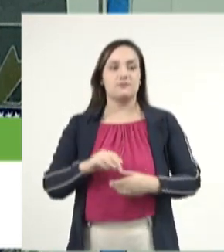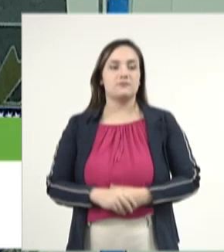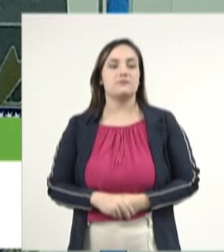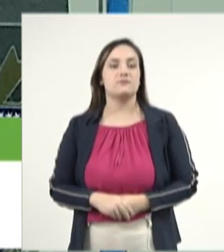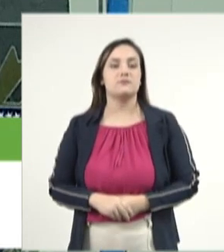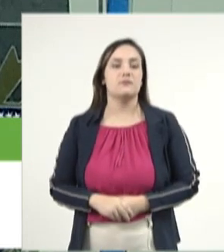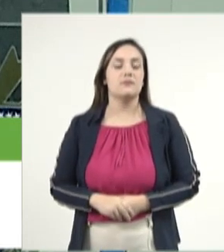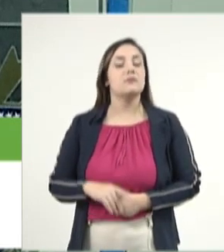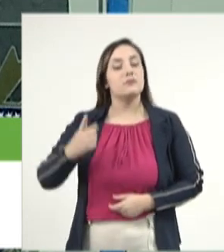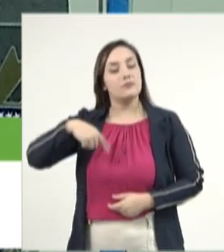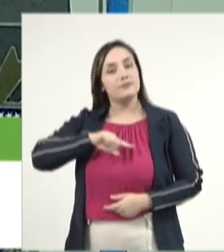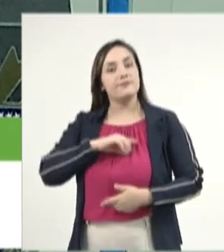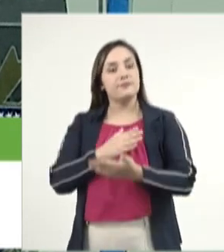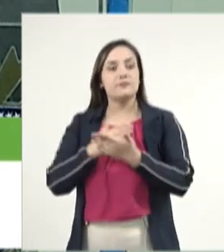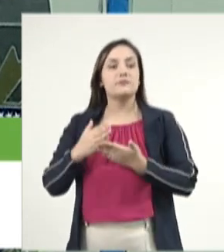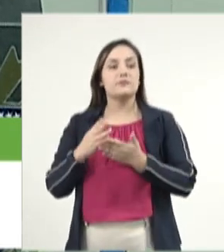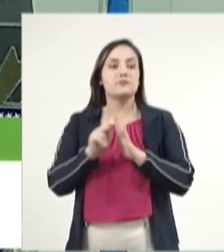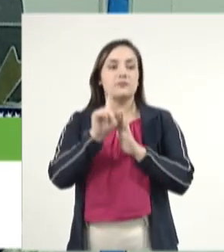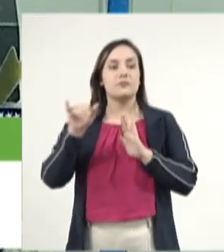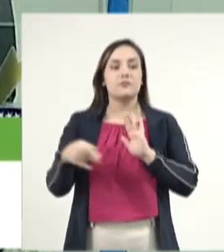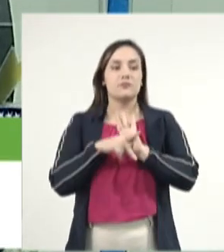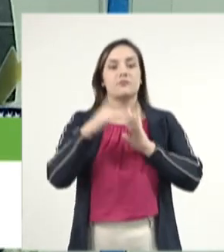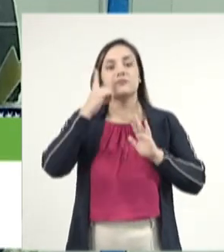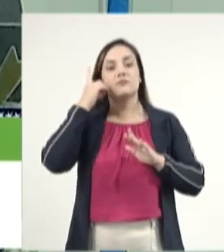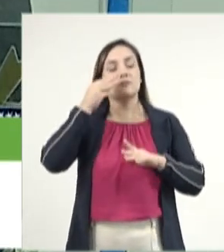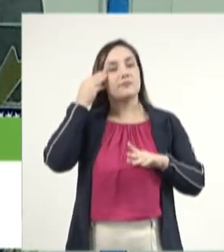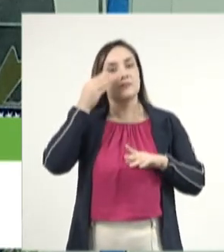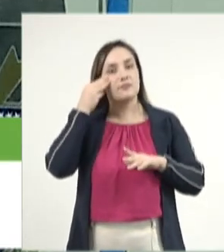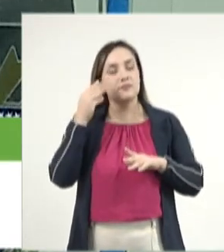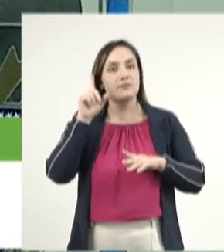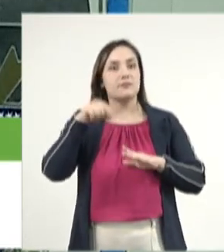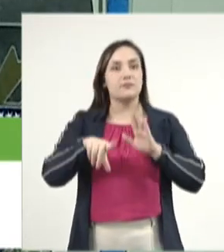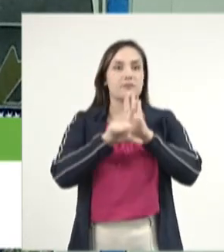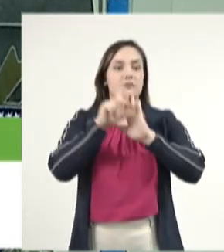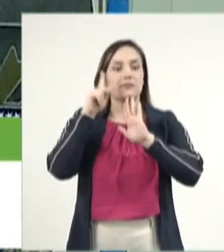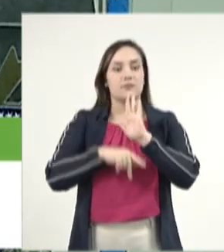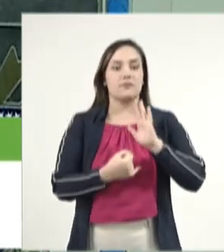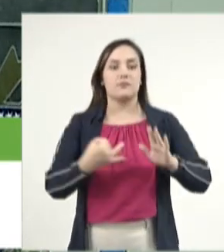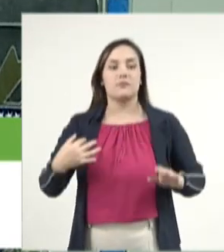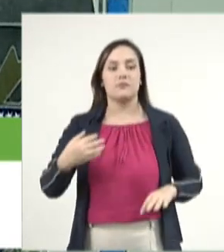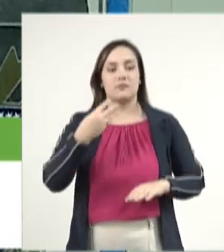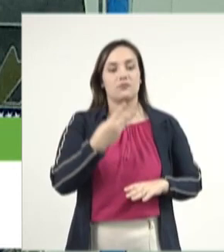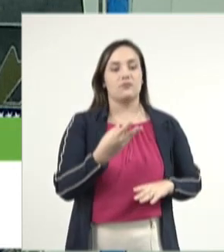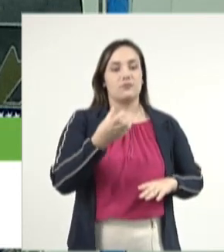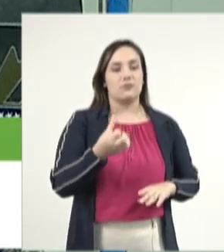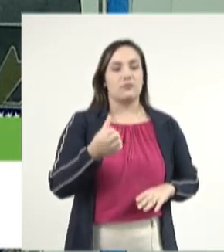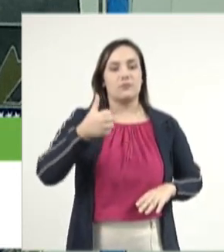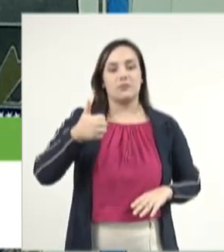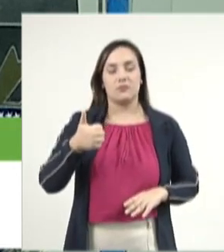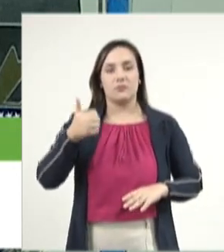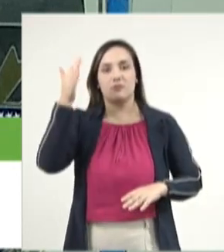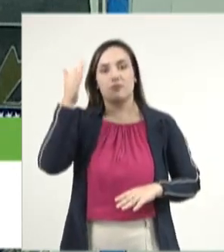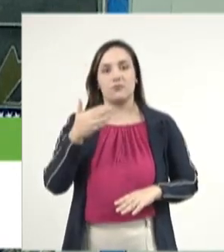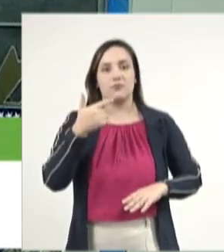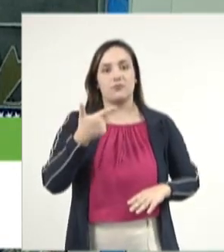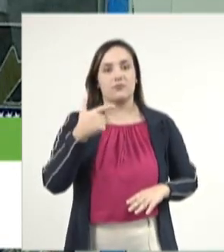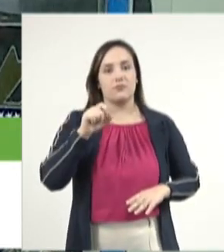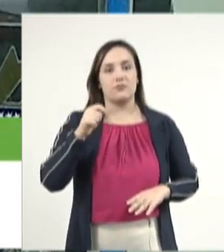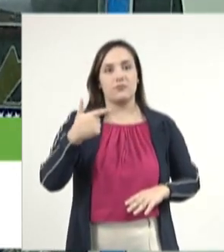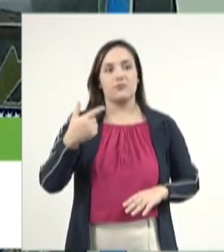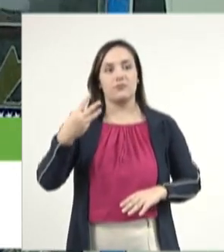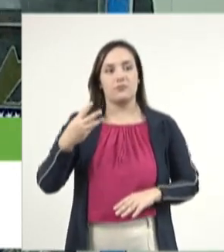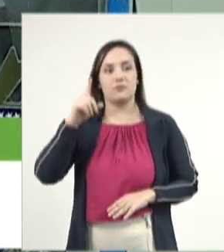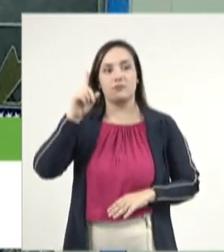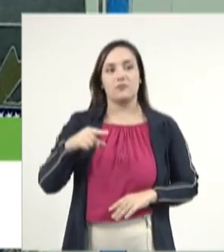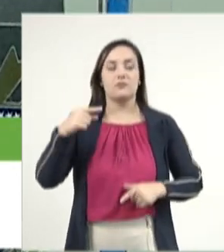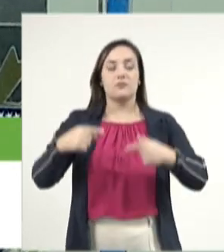gente começa então falando do projeto da deputada Mara Caseiro. Foi o projeto de lei de número 361 de 2023. Essa